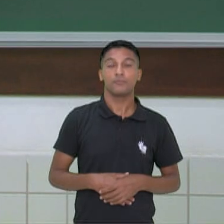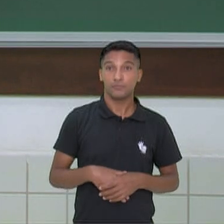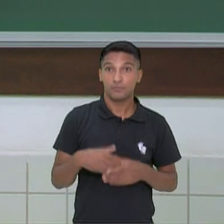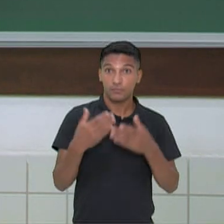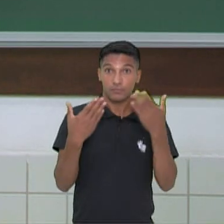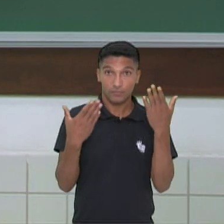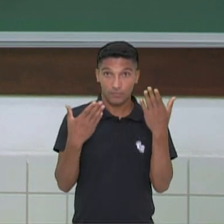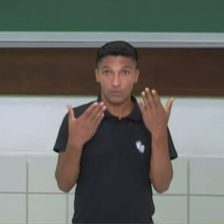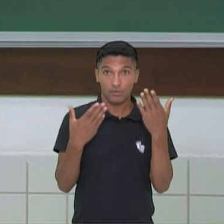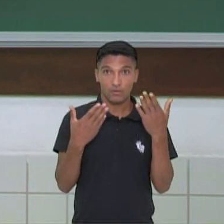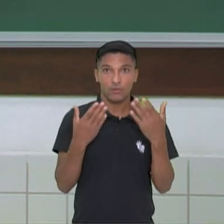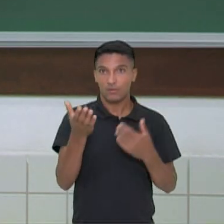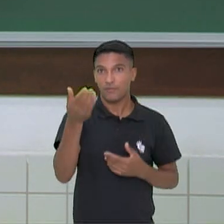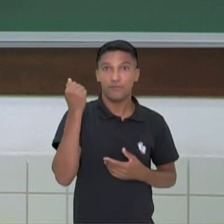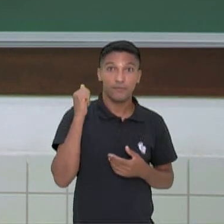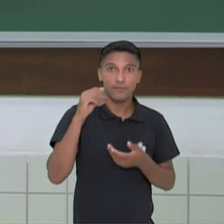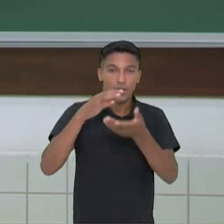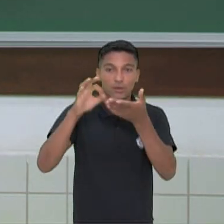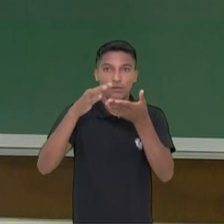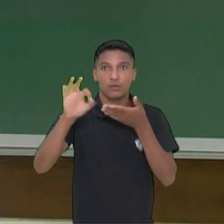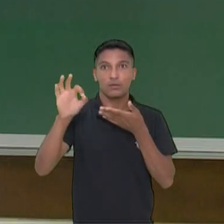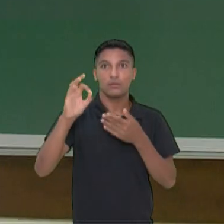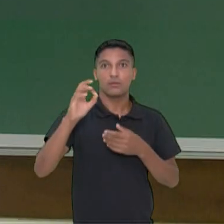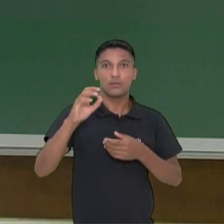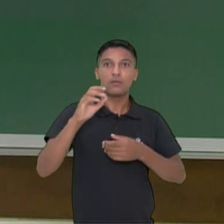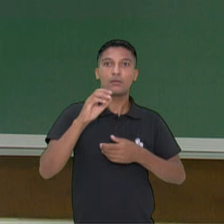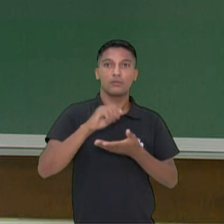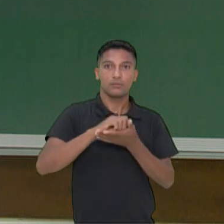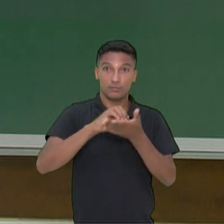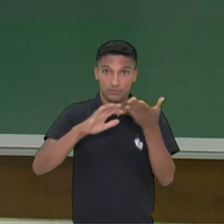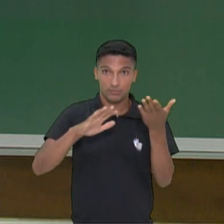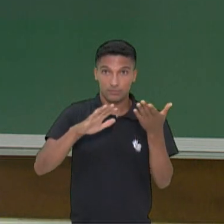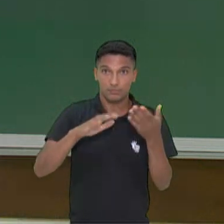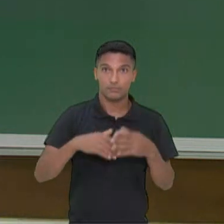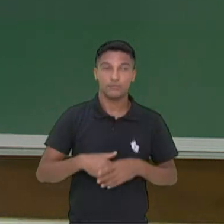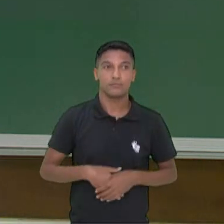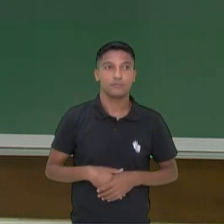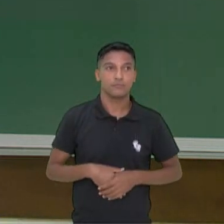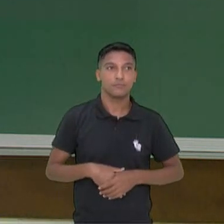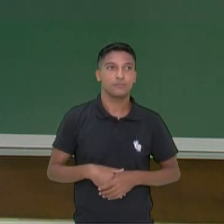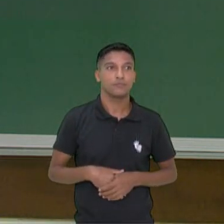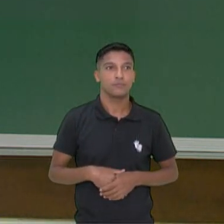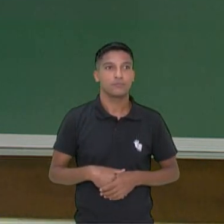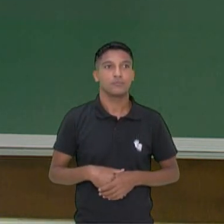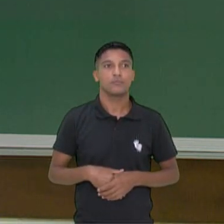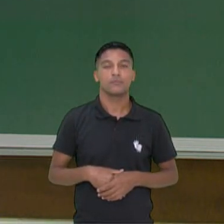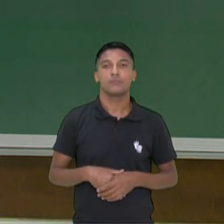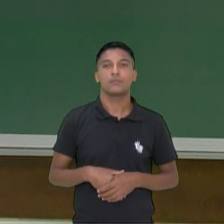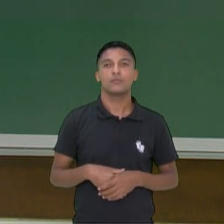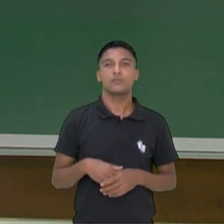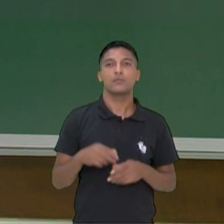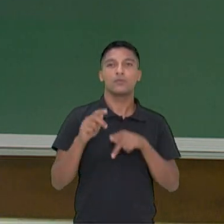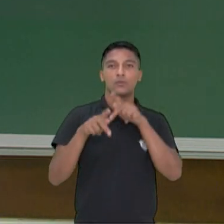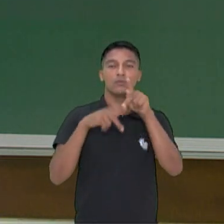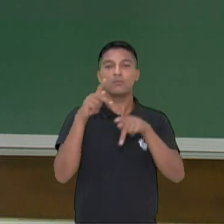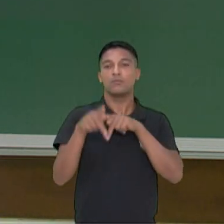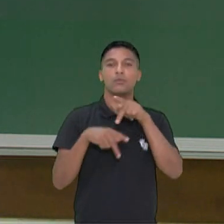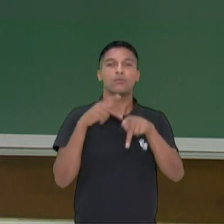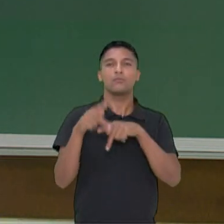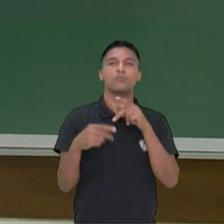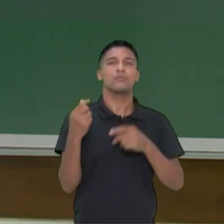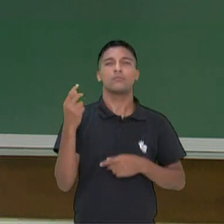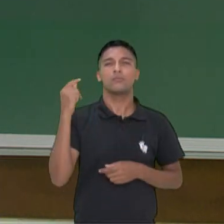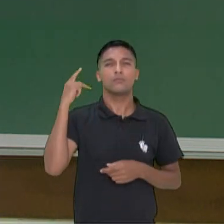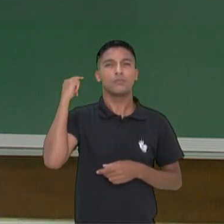Oi e aí vamos corrigir o nosso exercício vamos lá para os povos da antiguidade porque o manuseio da espada era